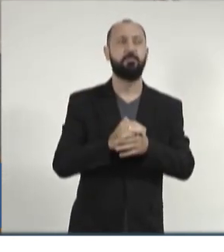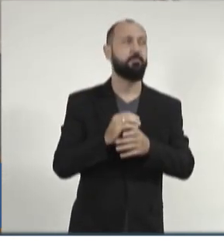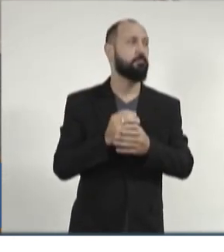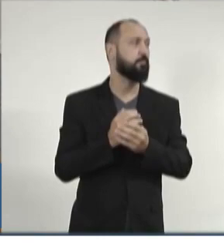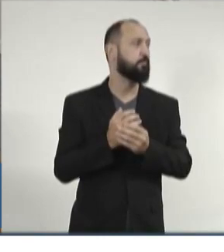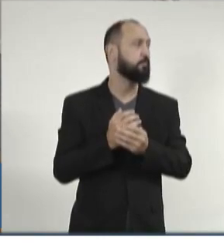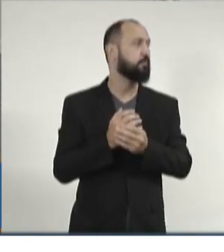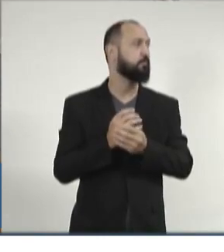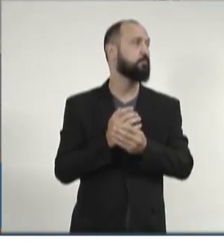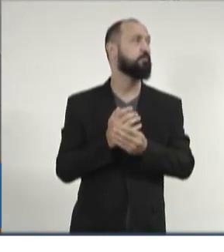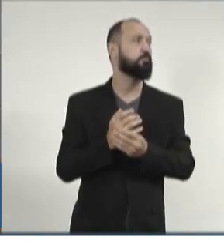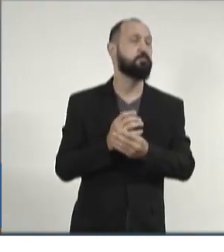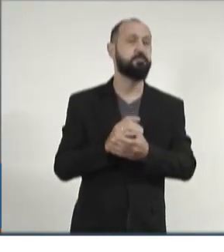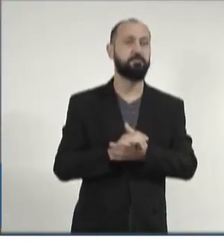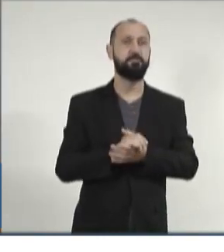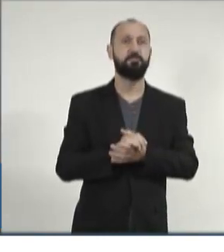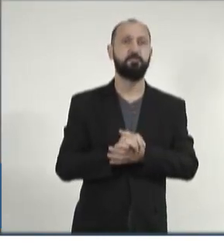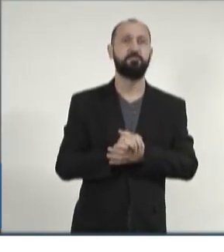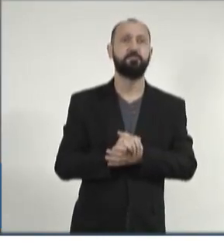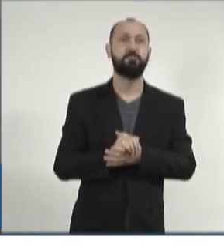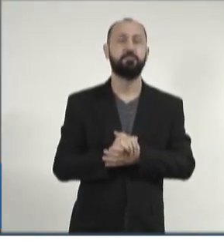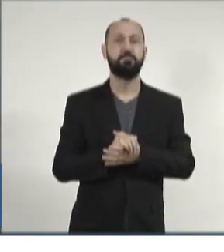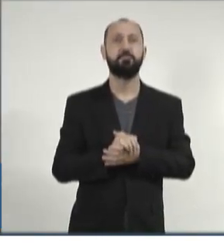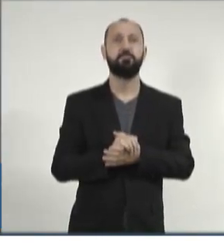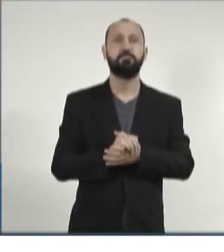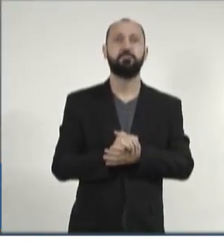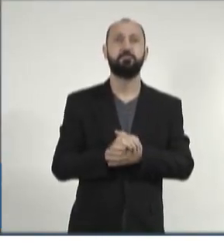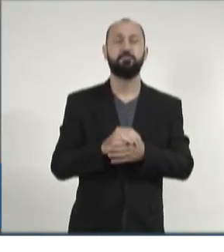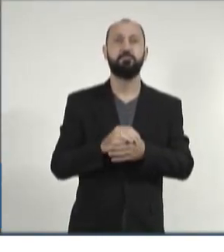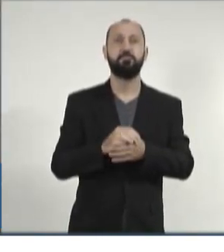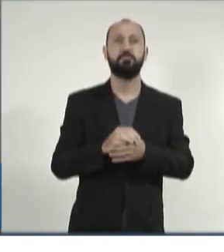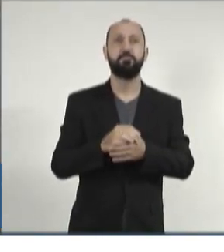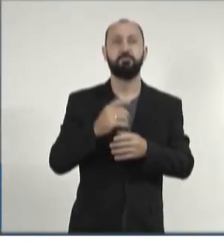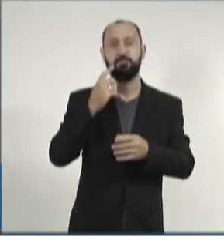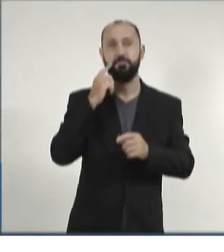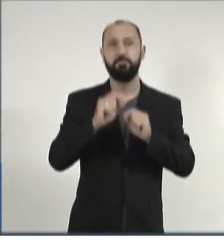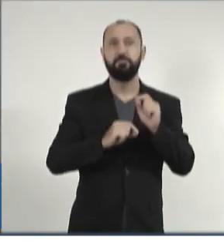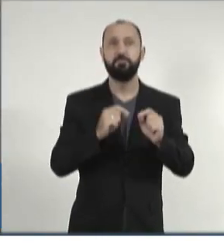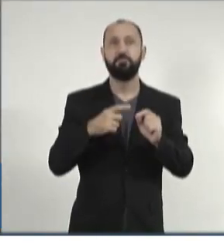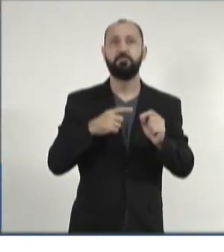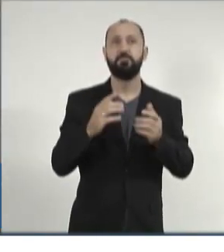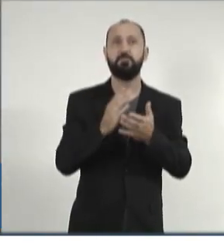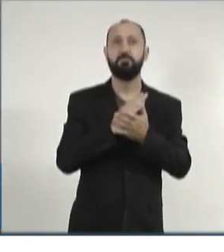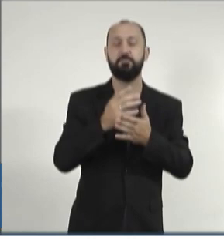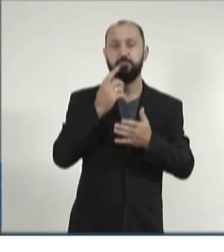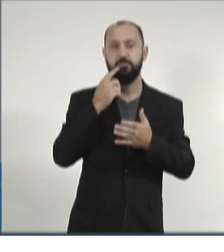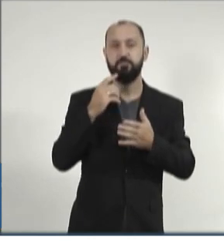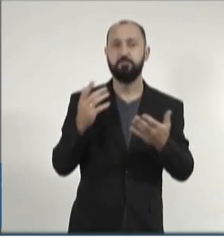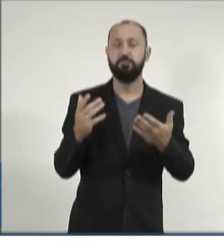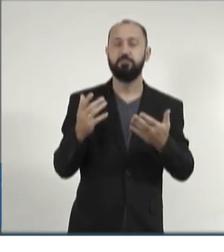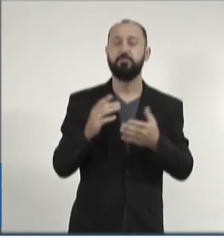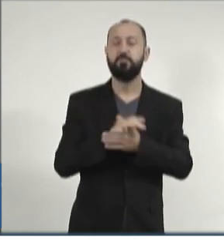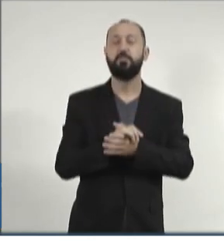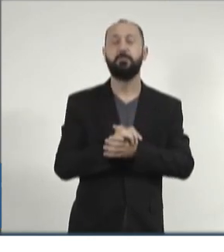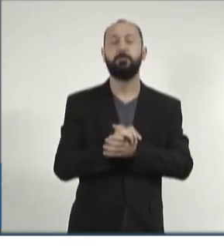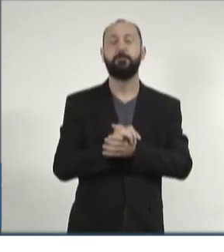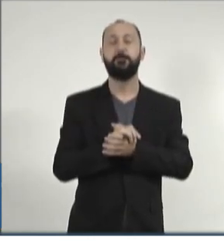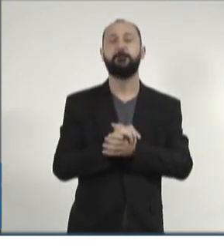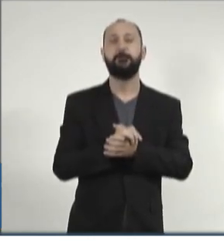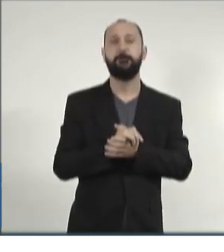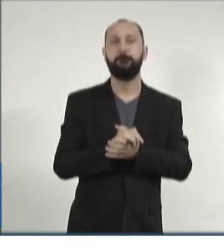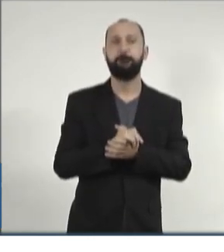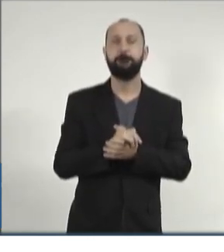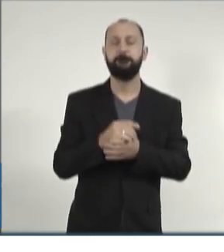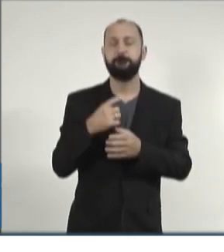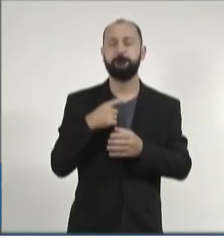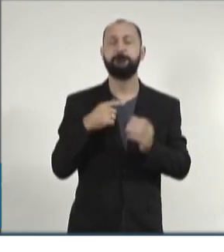leva em média 10 anos para sair do ciclo da violência. Quando a gente sabe que o ciclo da violência é muito mais complexo do que